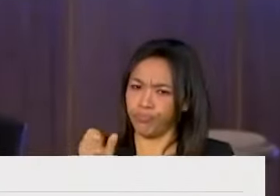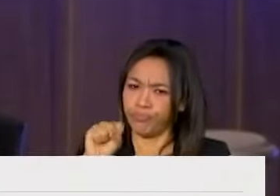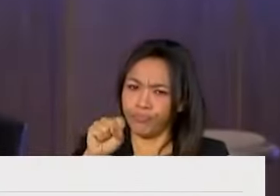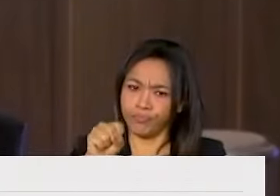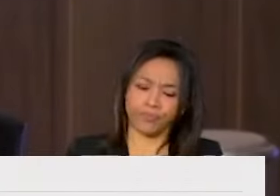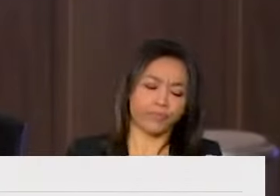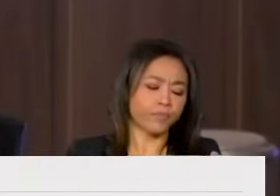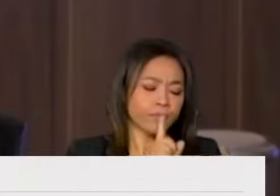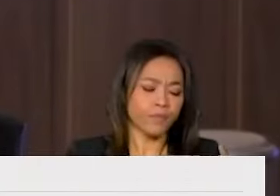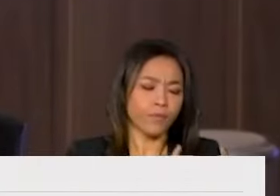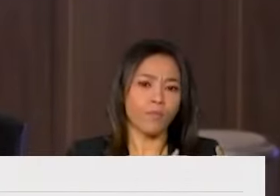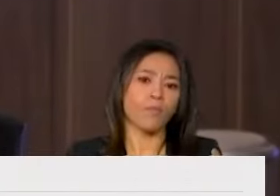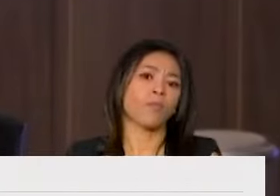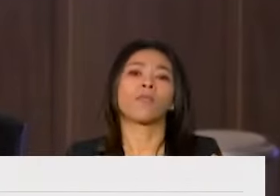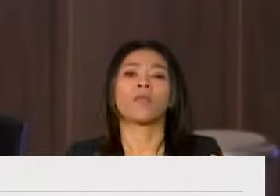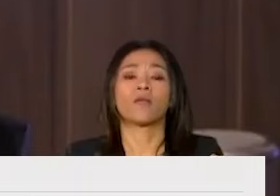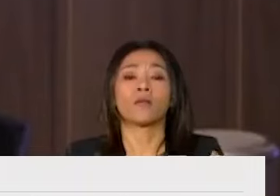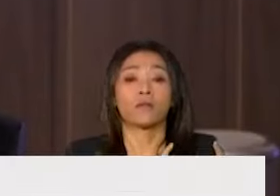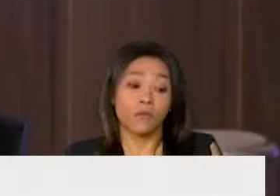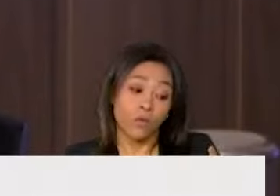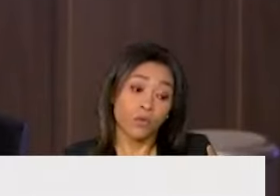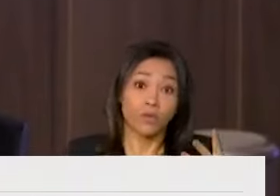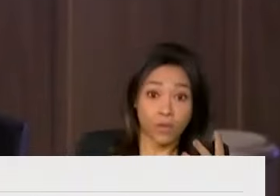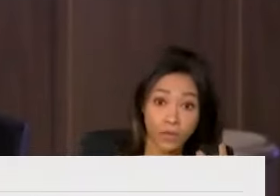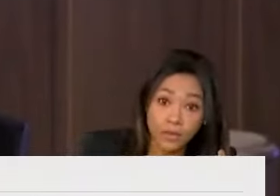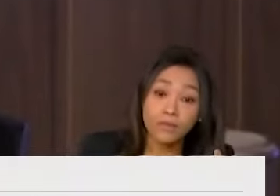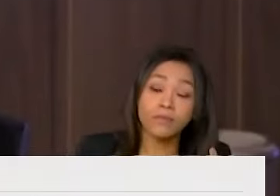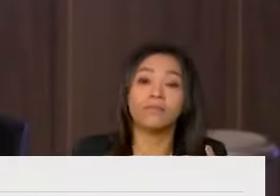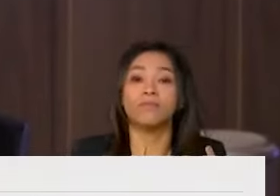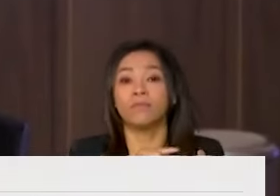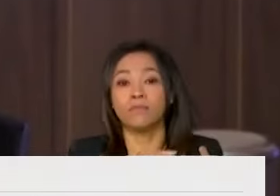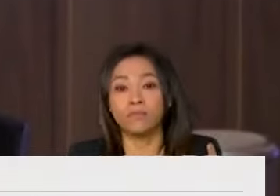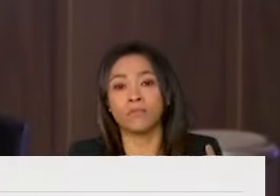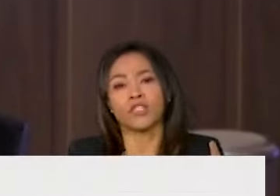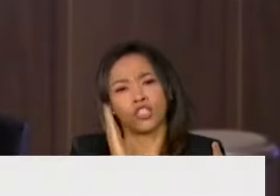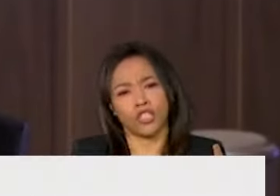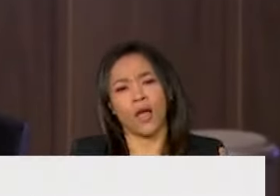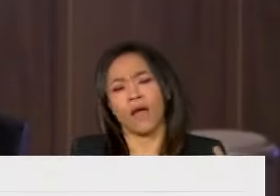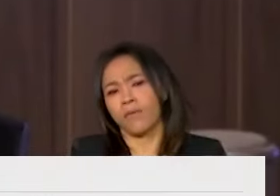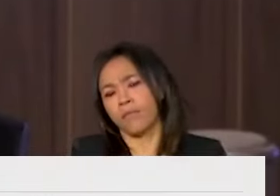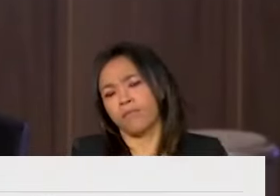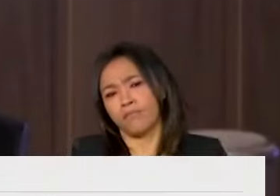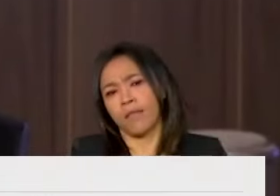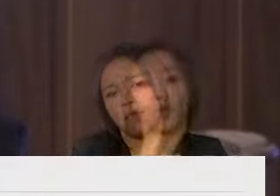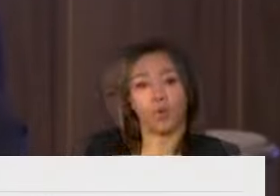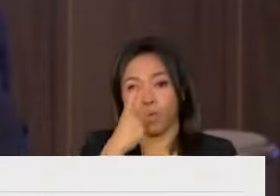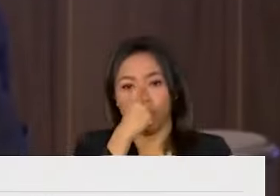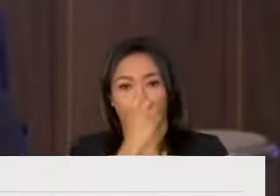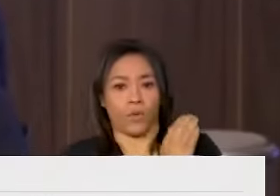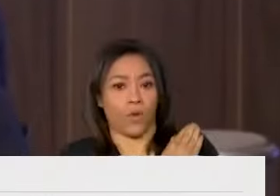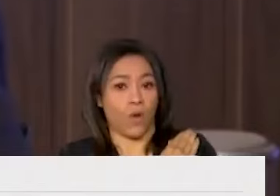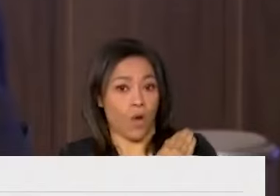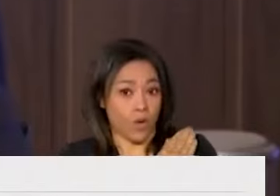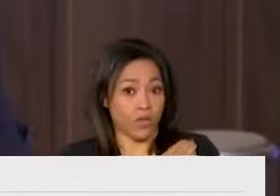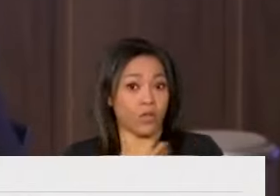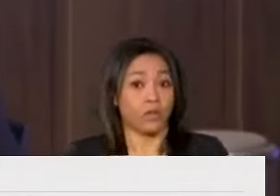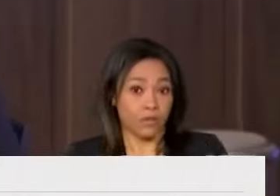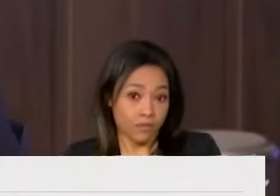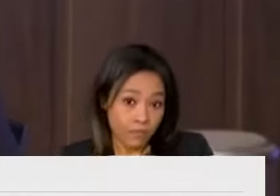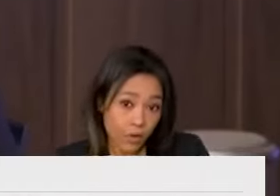mas 2 deles, ou 3 deles, a gente já vem trabalhando desde o início do governo. Ou seja, o